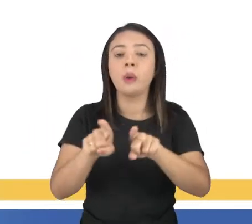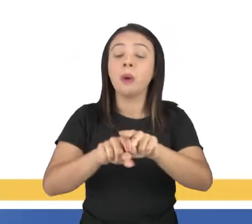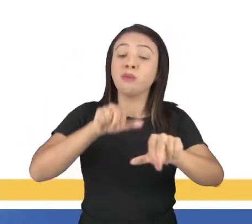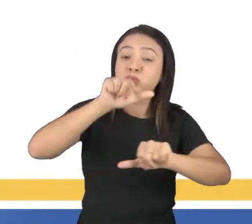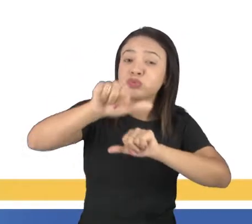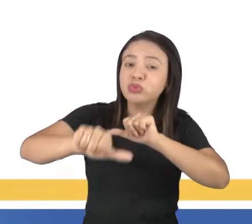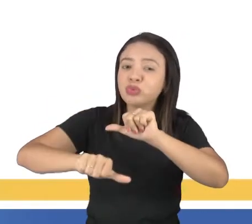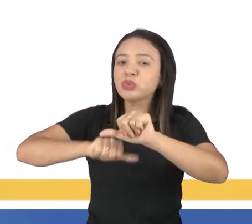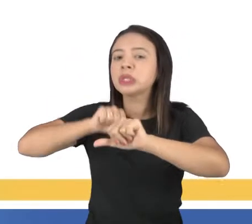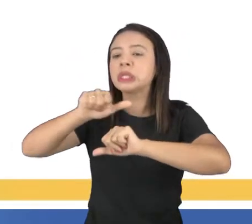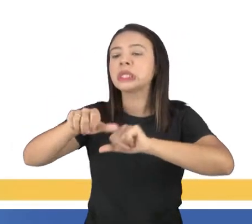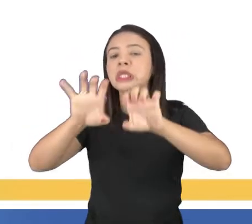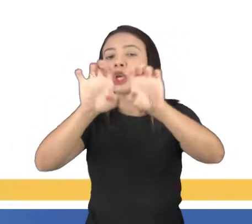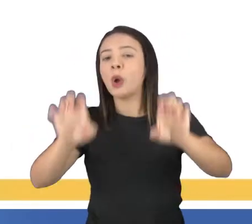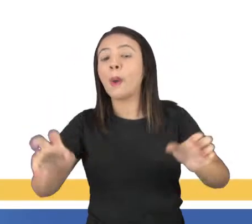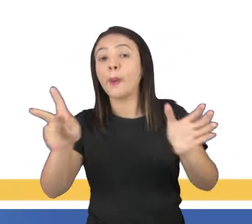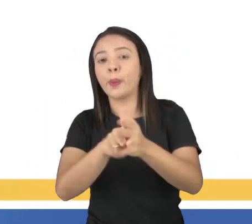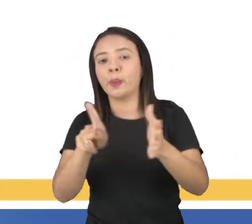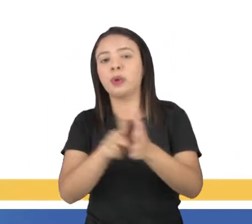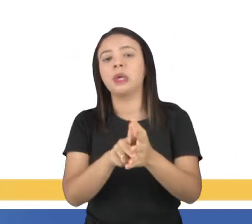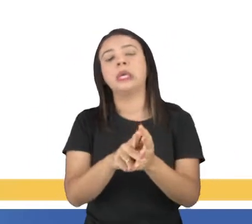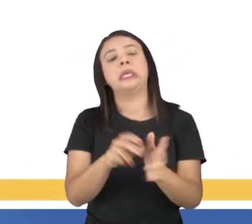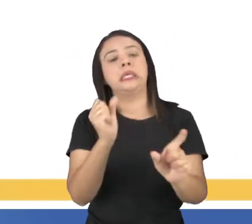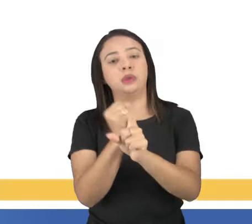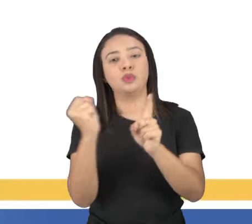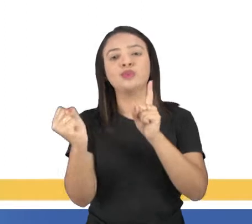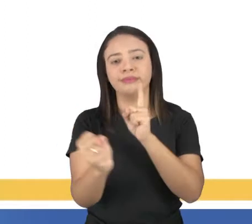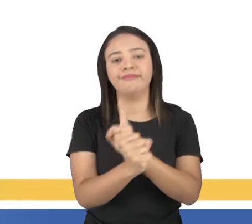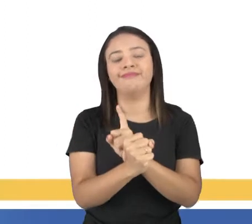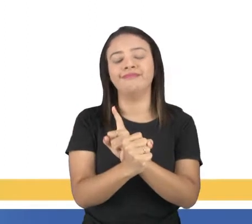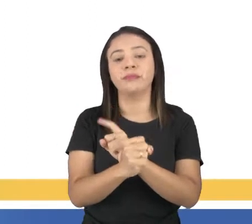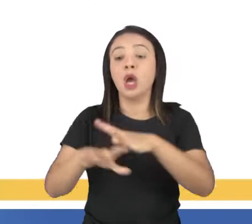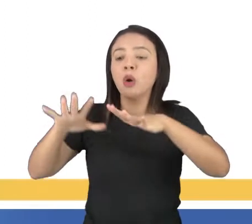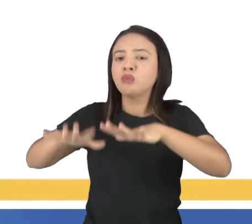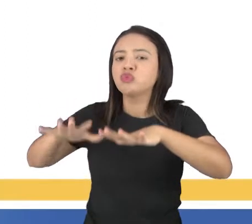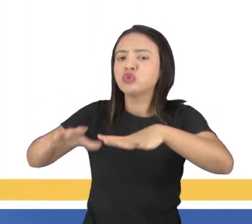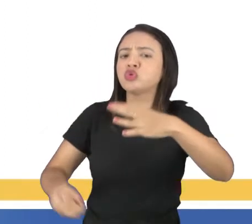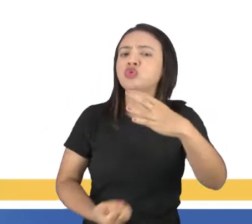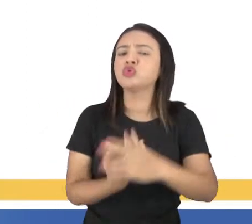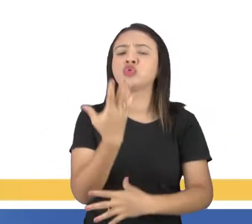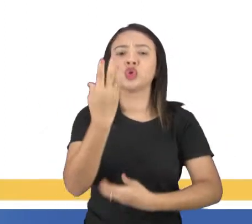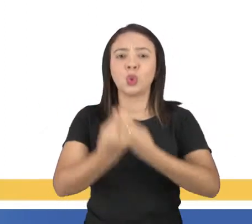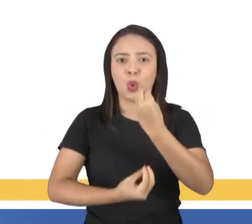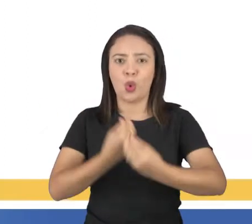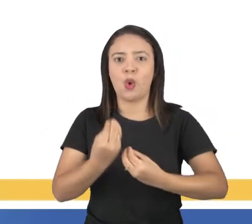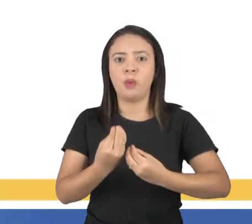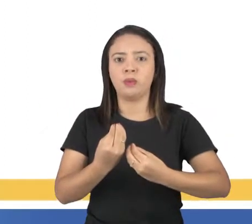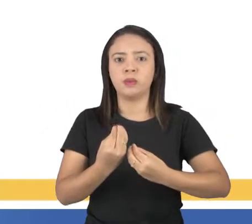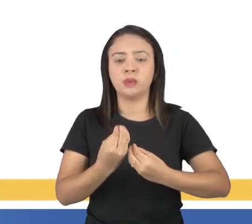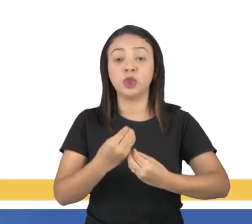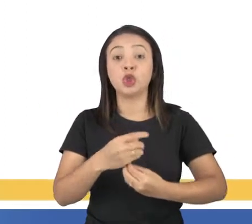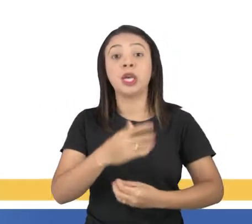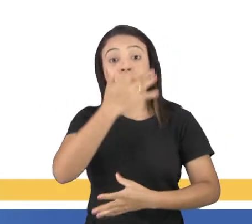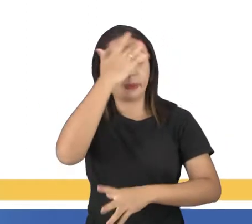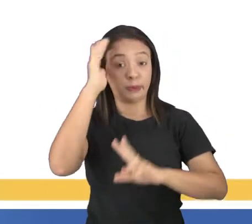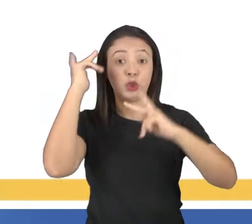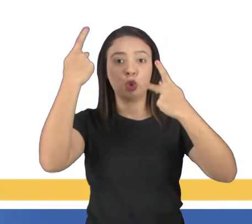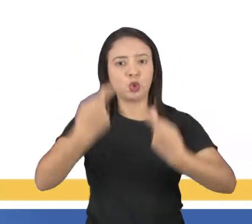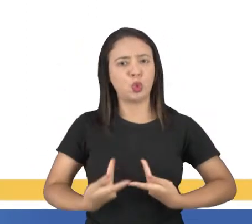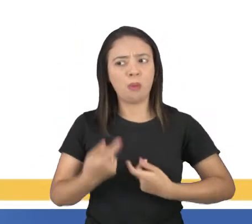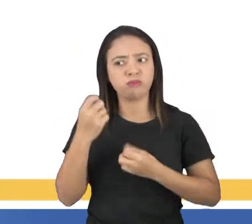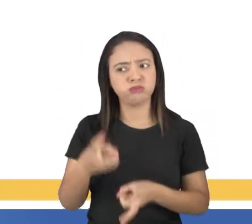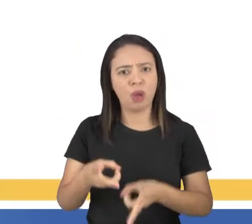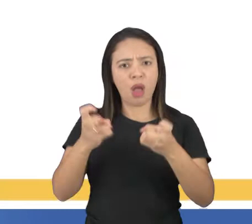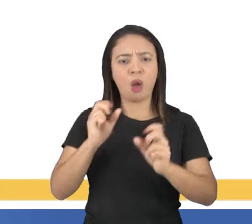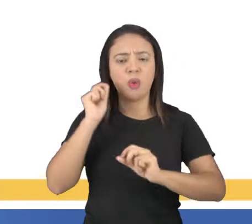mudanças estruturais nas sociedades. Esses movimentos surgem da iniciativa cidadã, quando um grupo percebe que